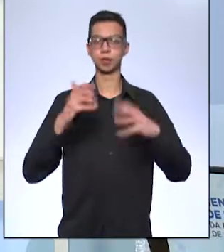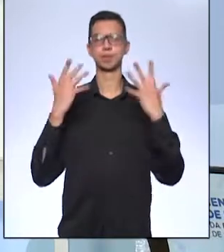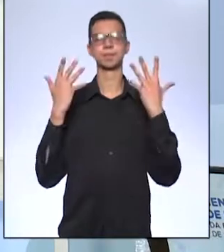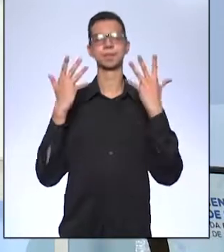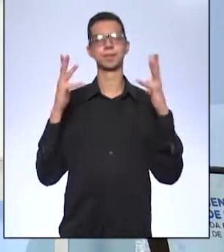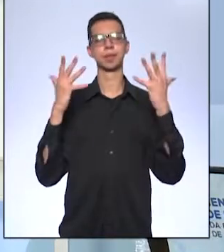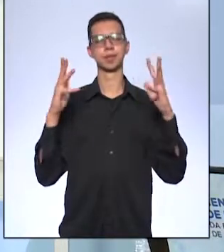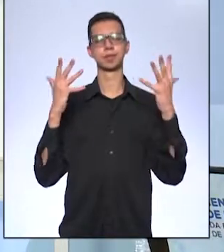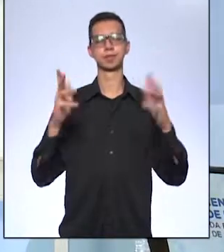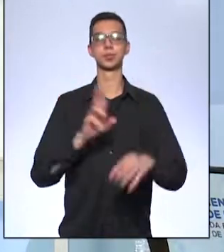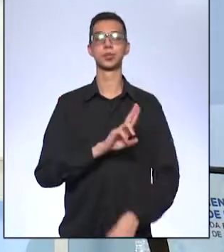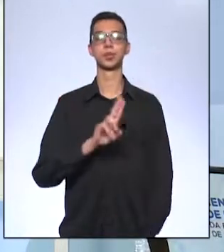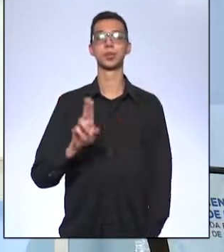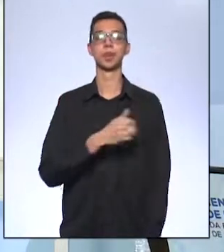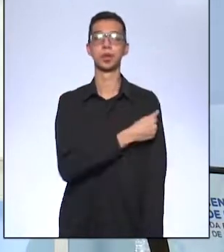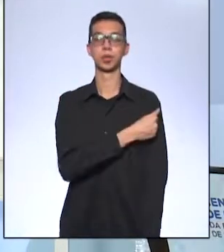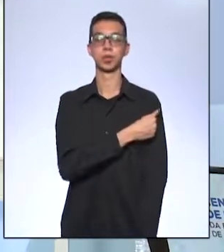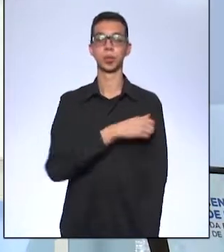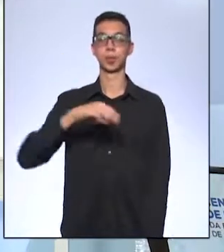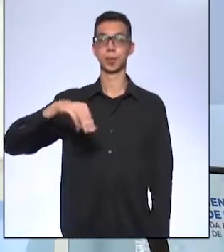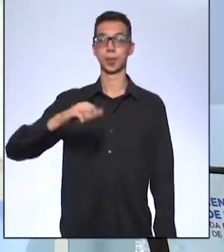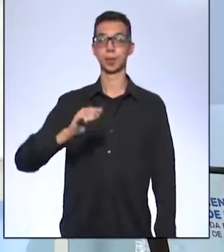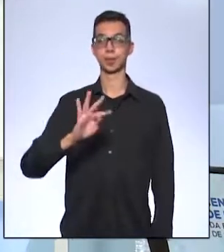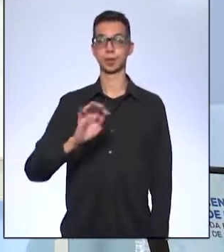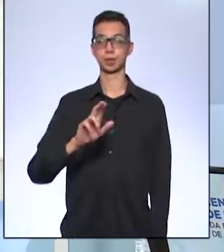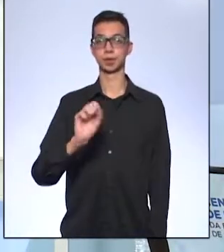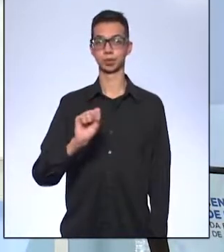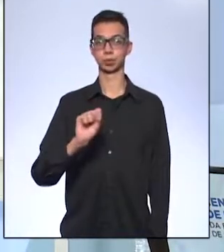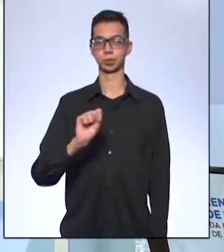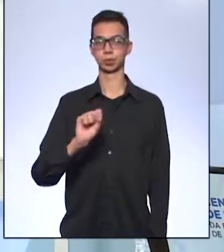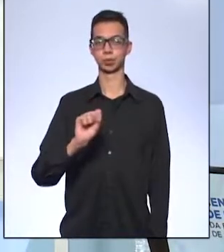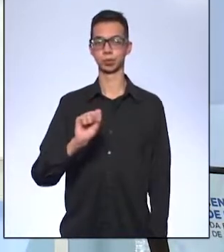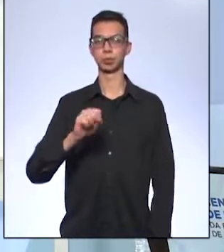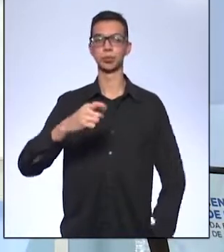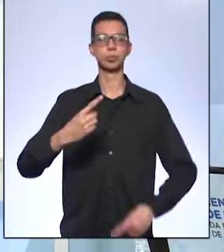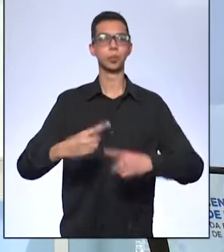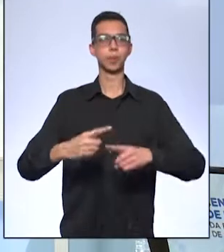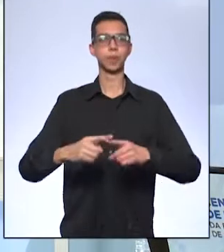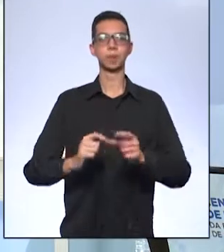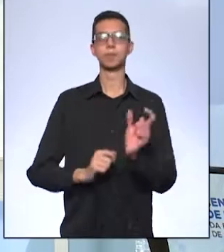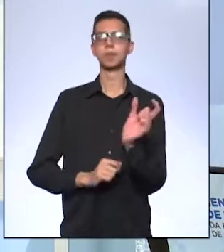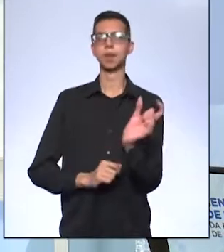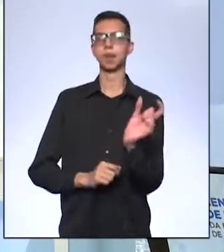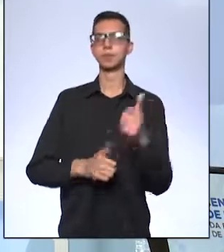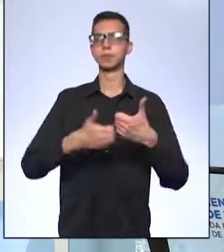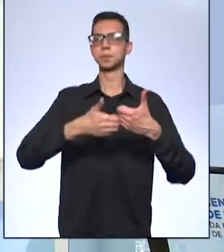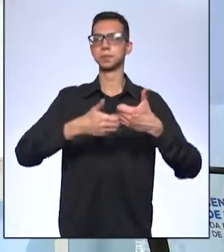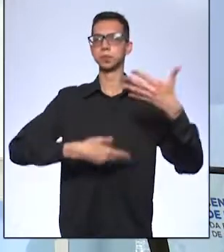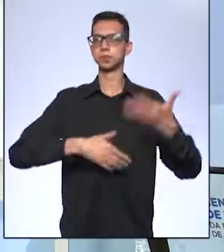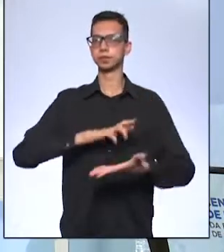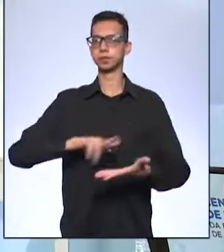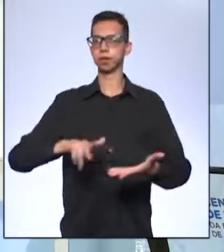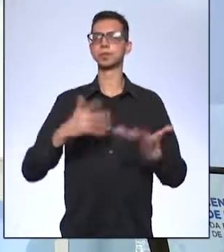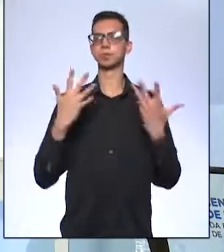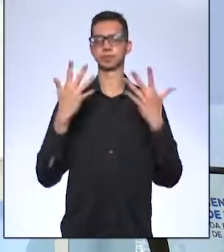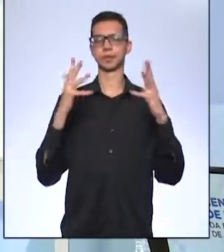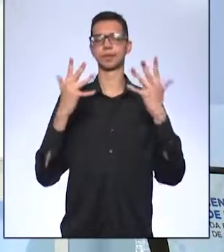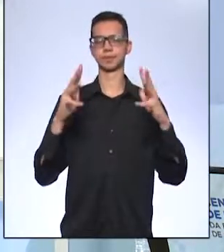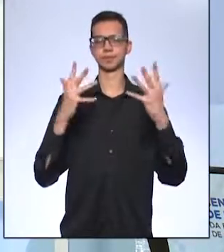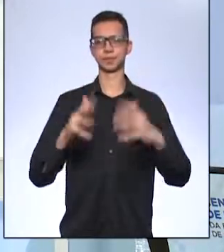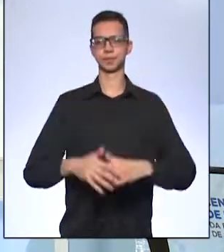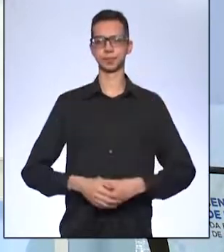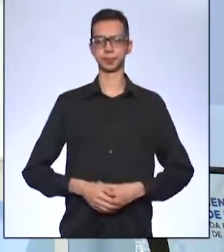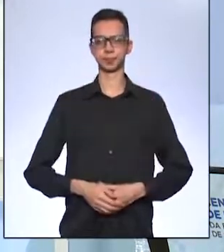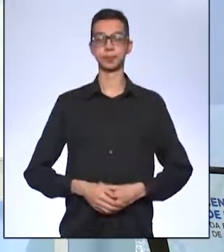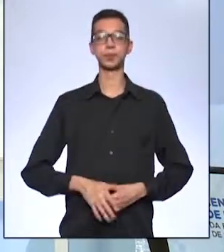Matheus dos S0823. O Matheus, ele escreveu várias palavras, ele está de parabéns, Matheus. Vamos trabalhar algum vocabulário que